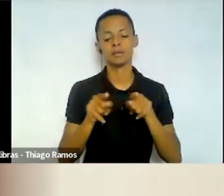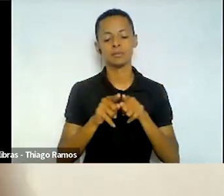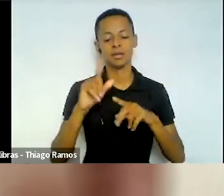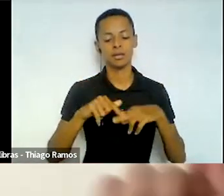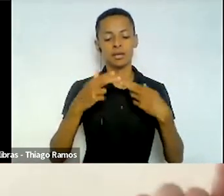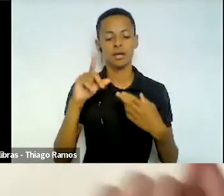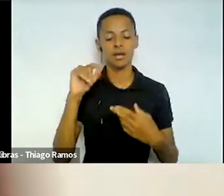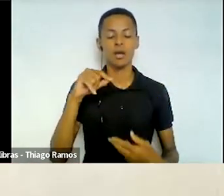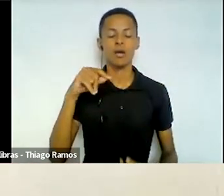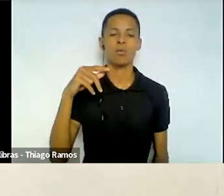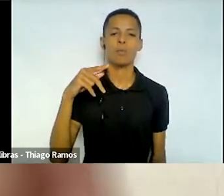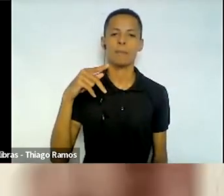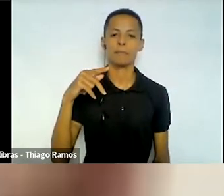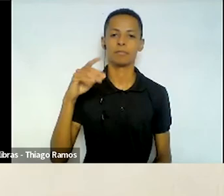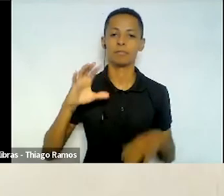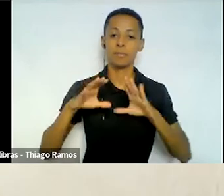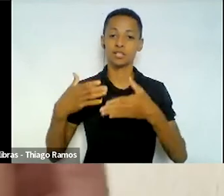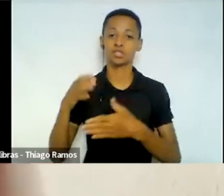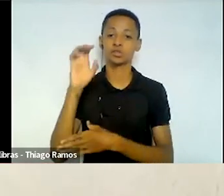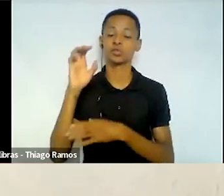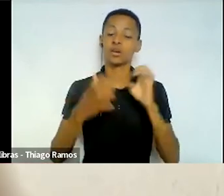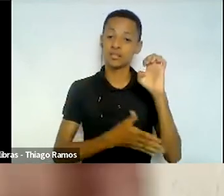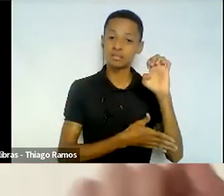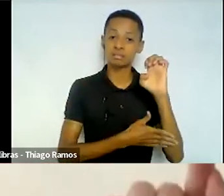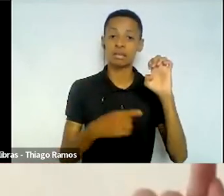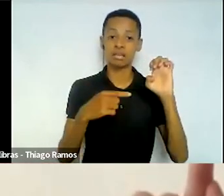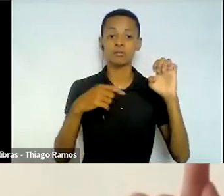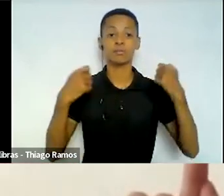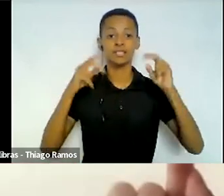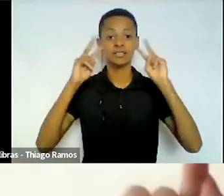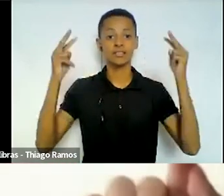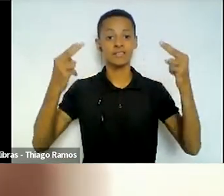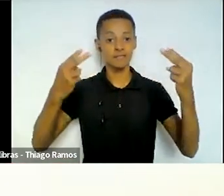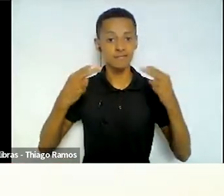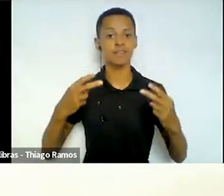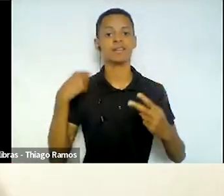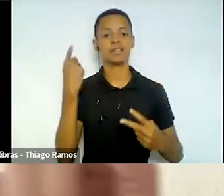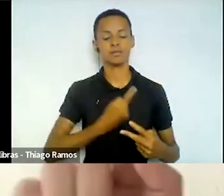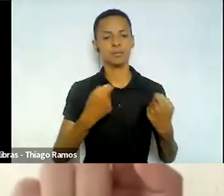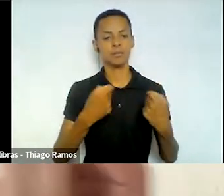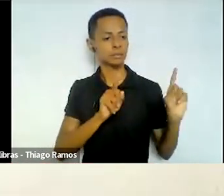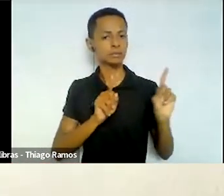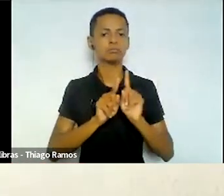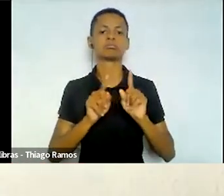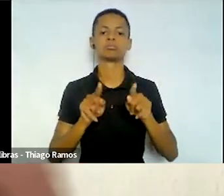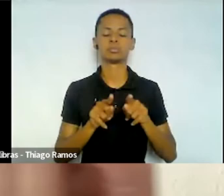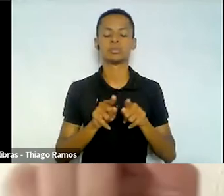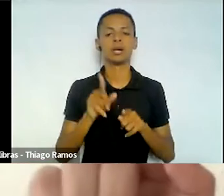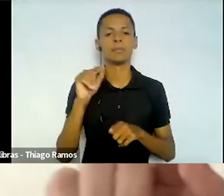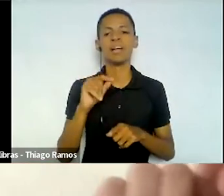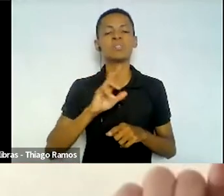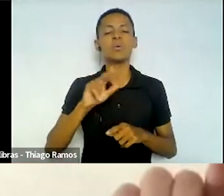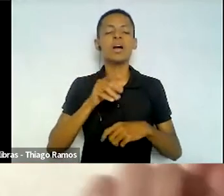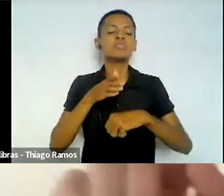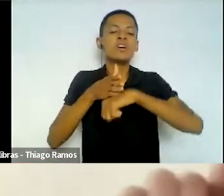que hoje está disputando a eleição precisa ouvir a gente, precisa caminhar com a gente lado a lado, não só entrar na favela em